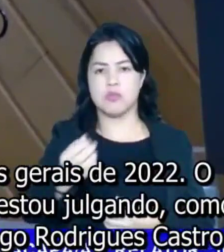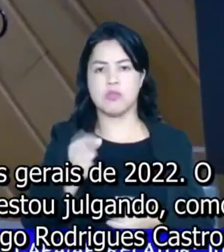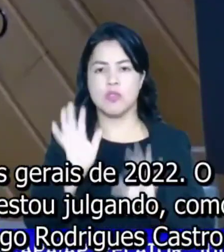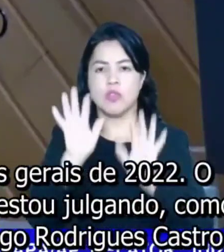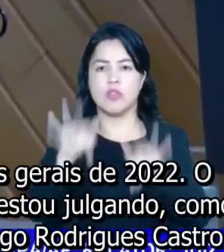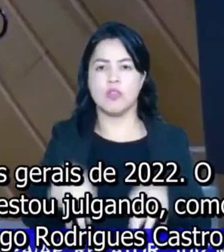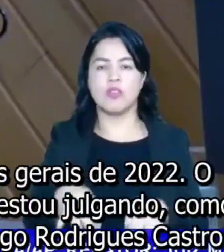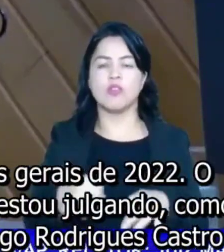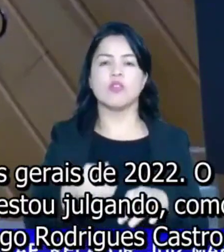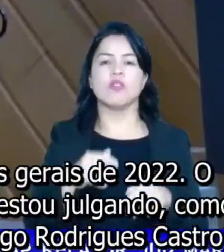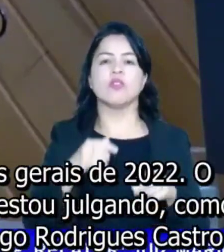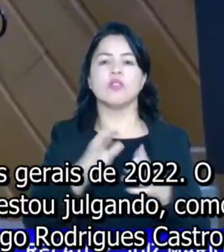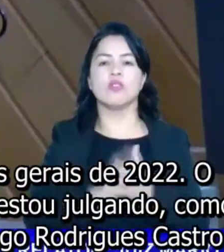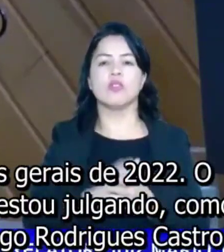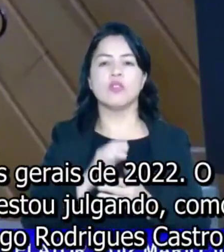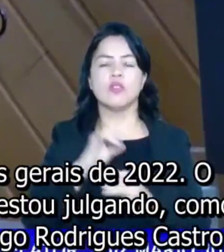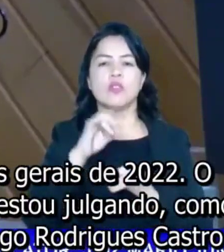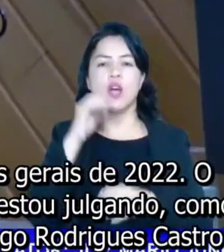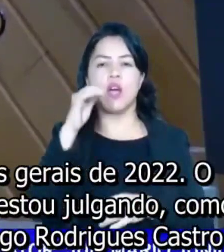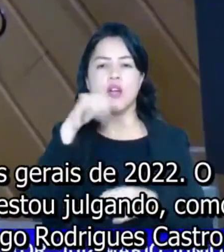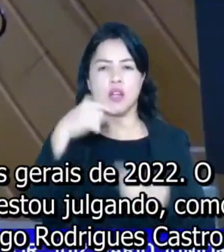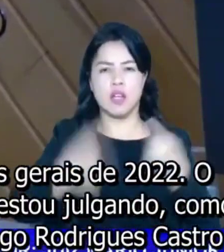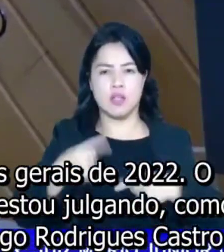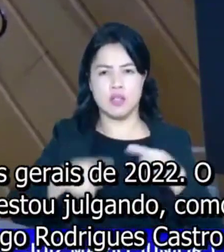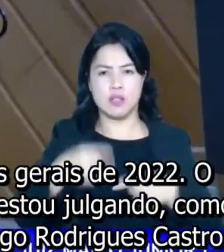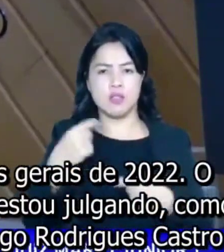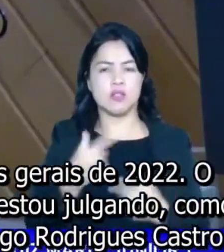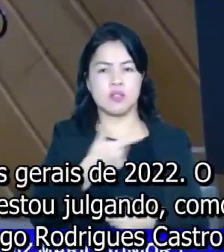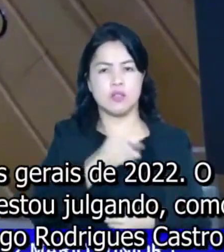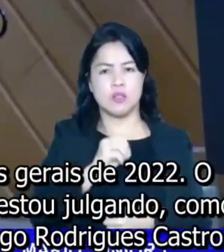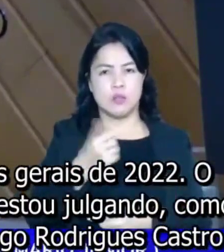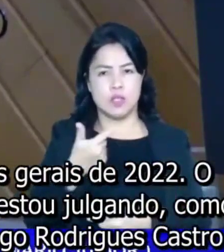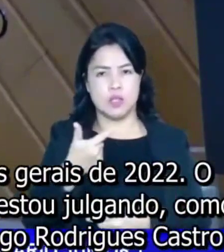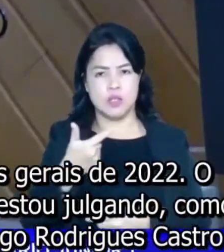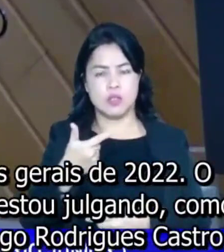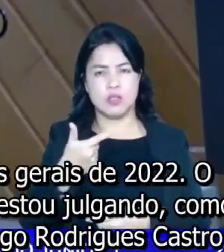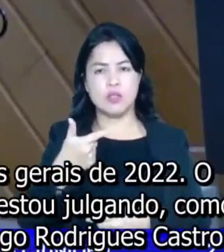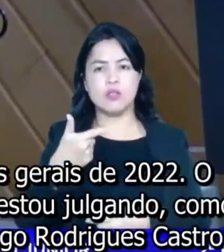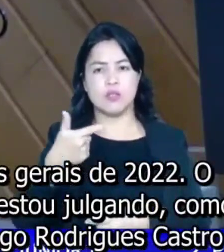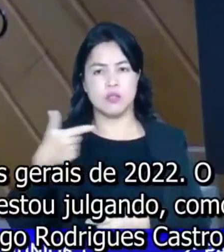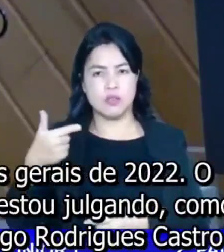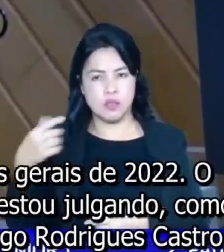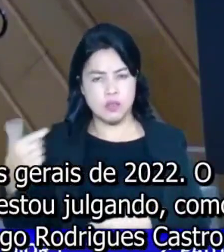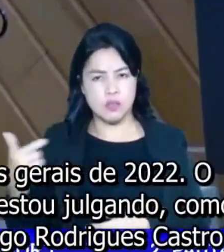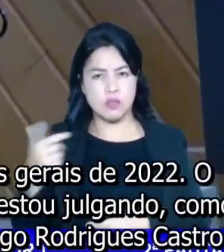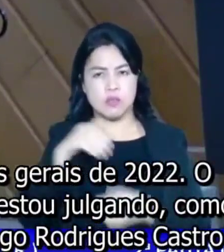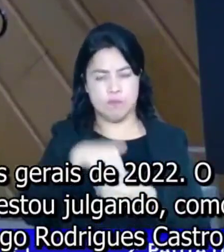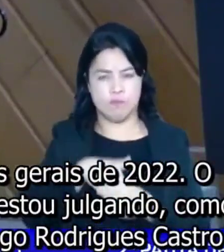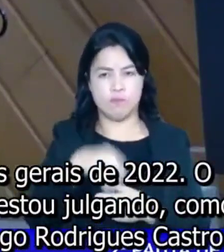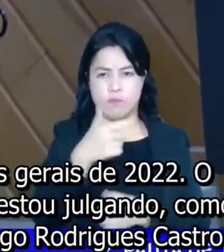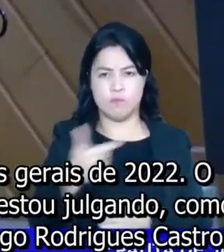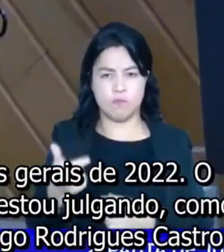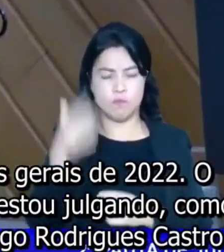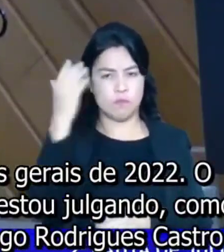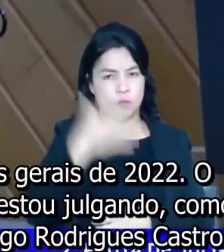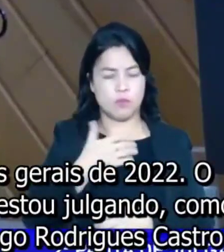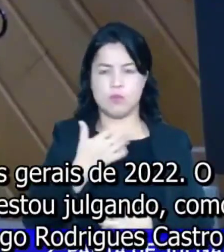eleições gerais de 2022. O caso, então, é de declaração como não prestadas. Então, eu estou